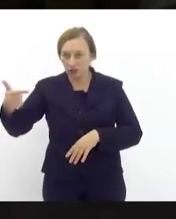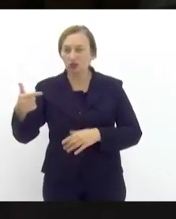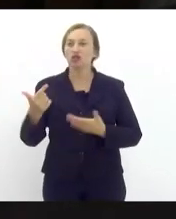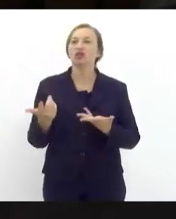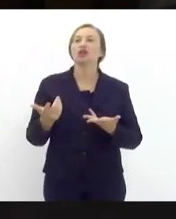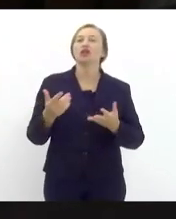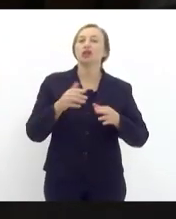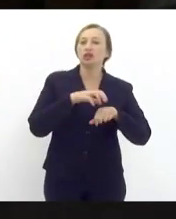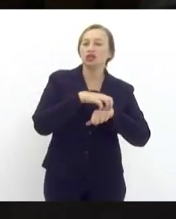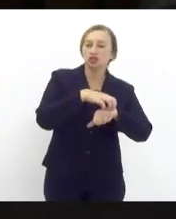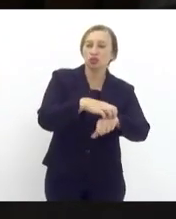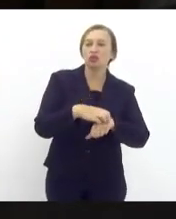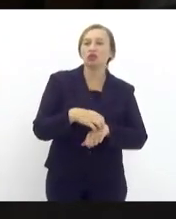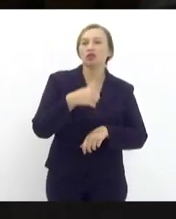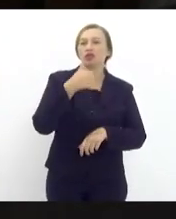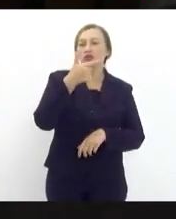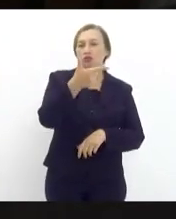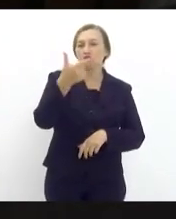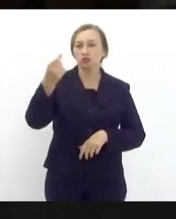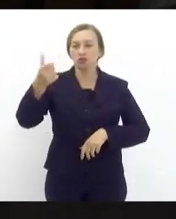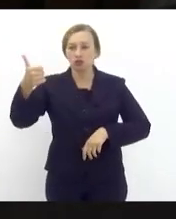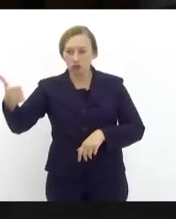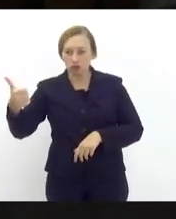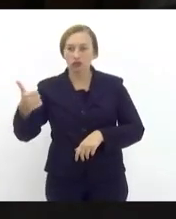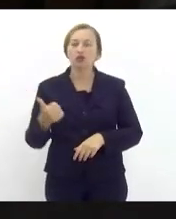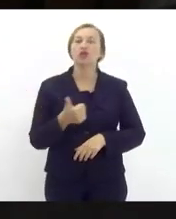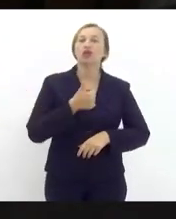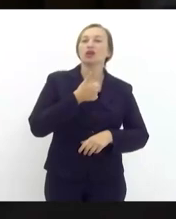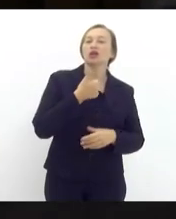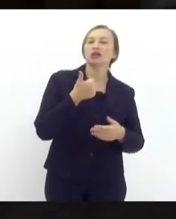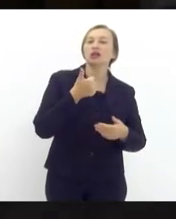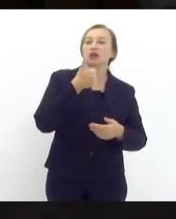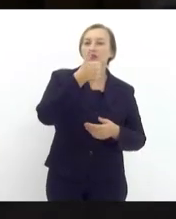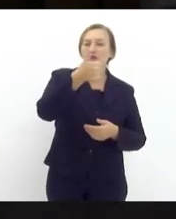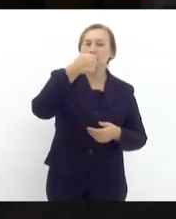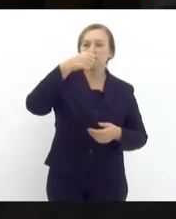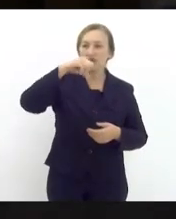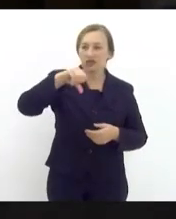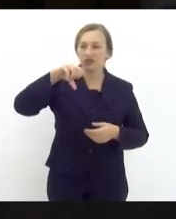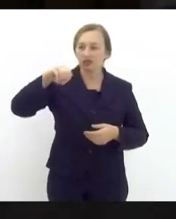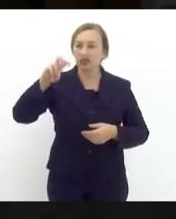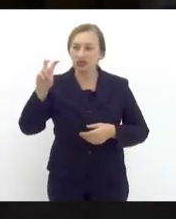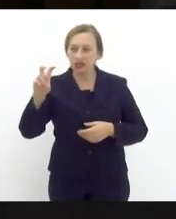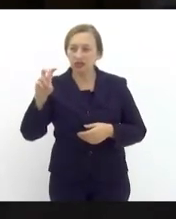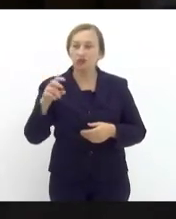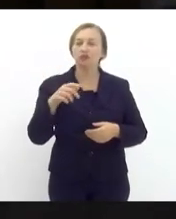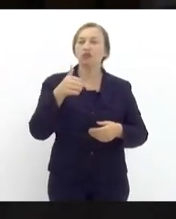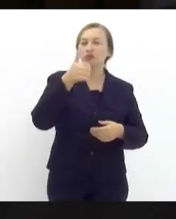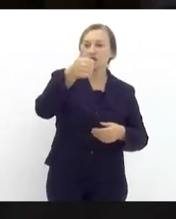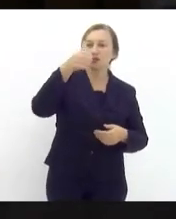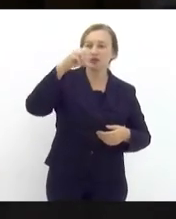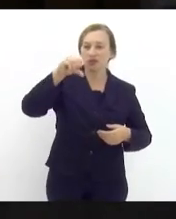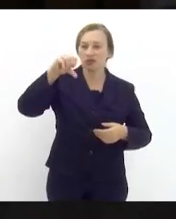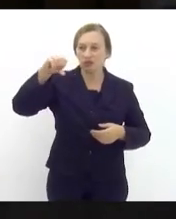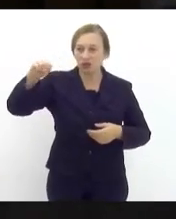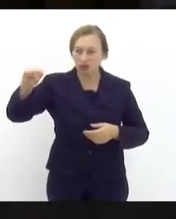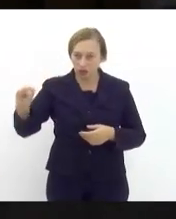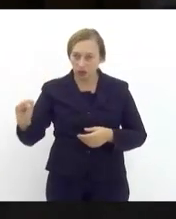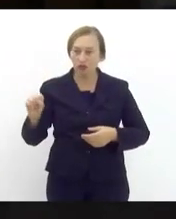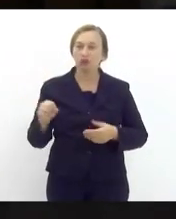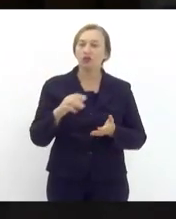em 1001 entre 1995 e 1998 foi